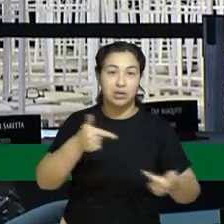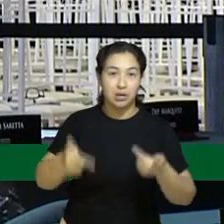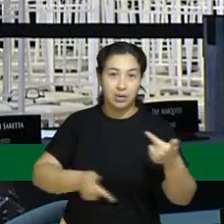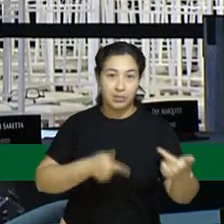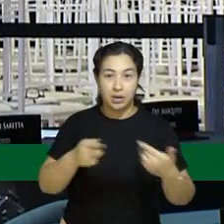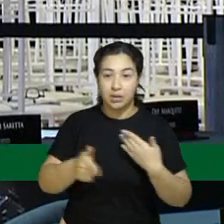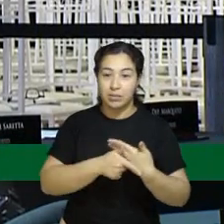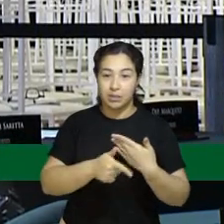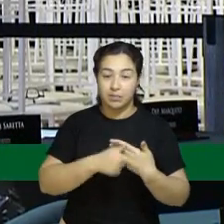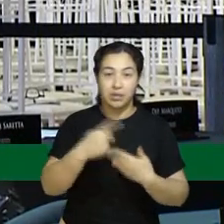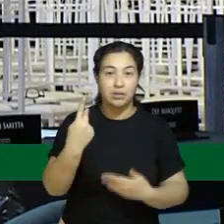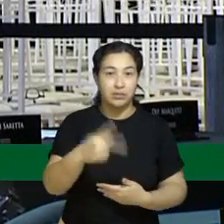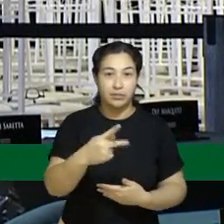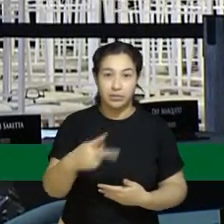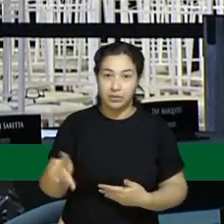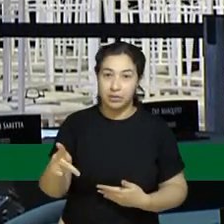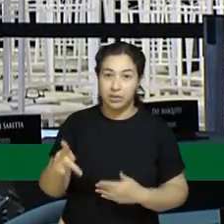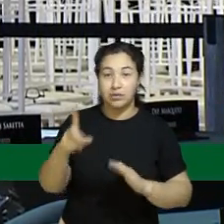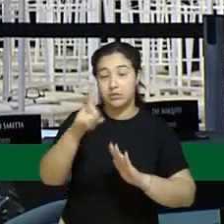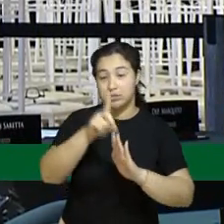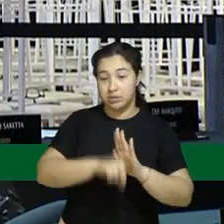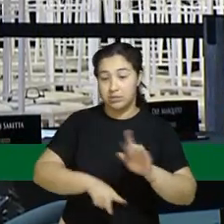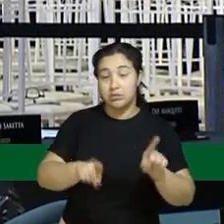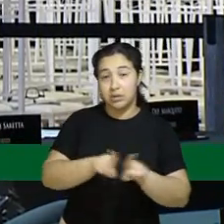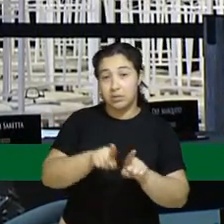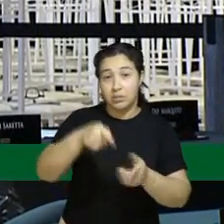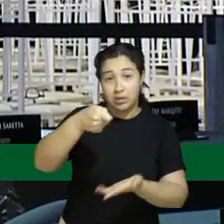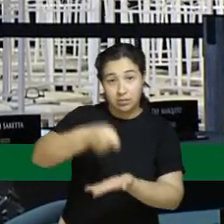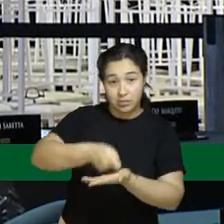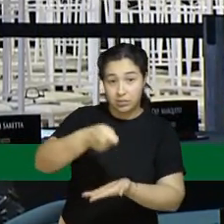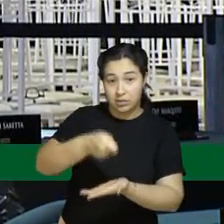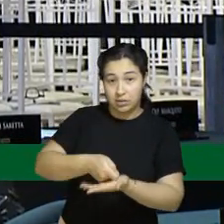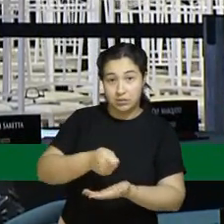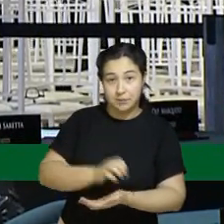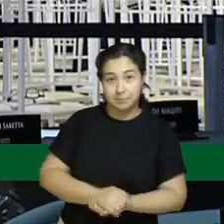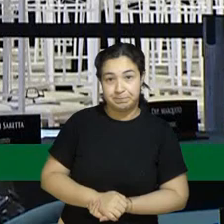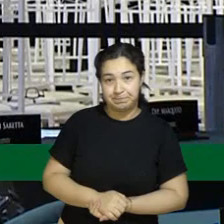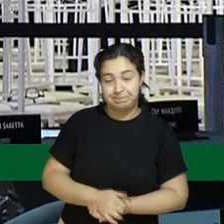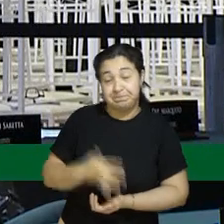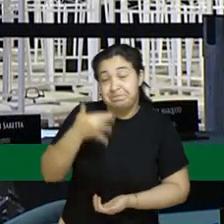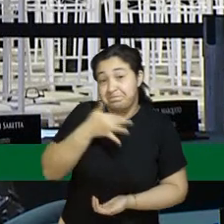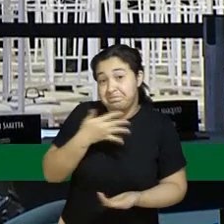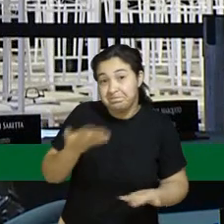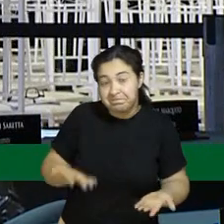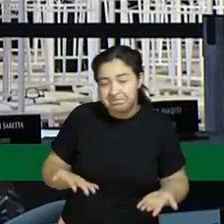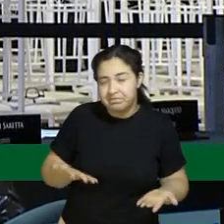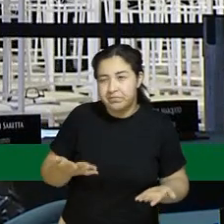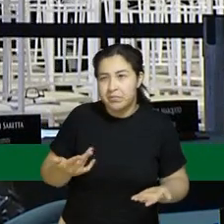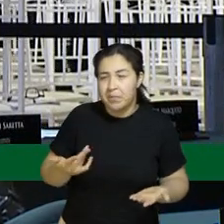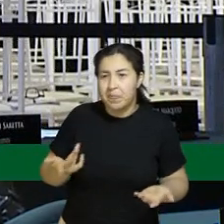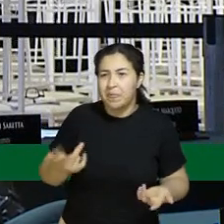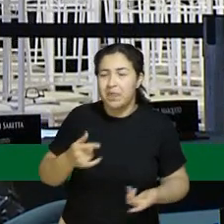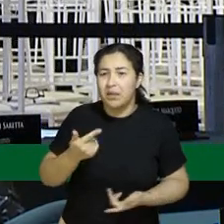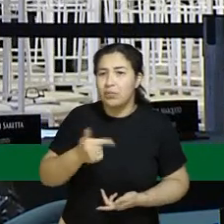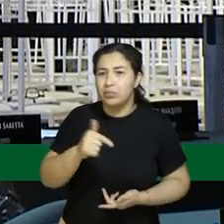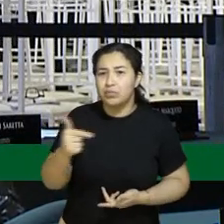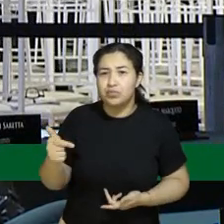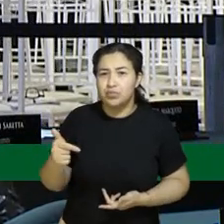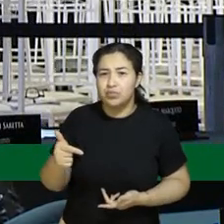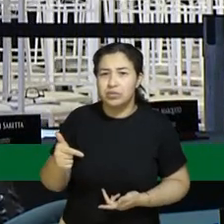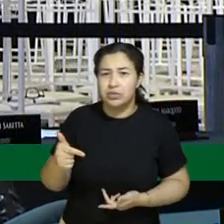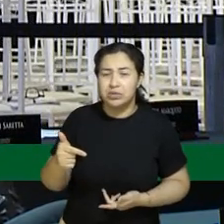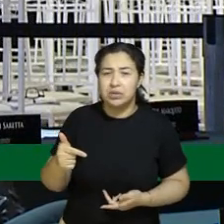atos, direitos e deveres efetivamente. E, obviamente, que a autorização não impede em nenhum momento, pelo contrário,